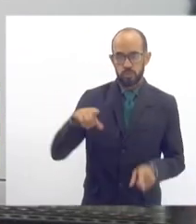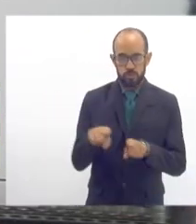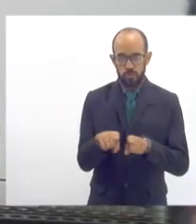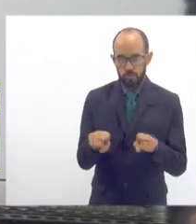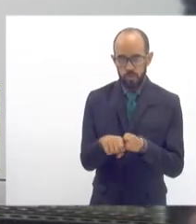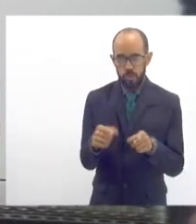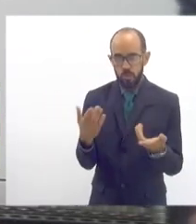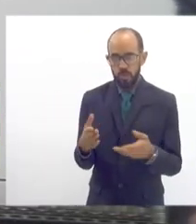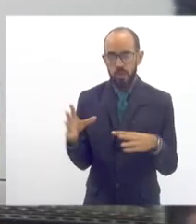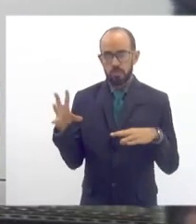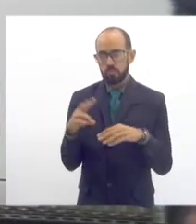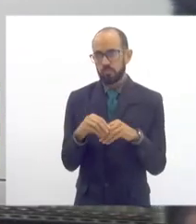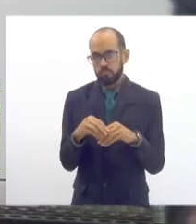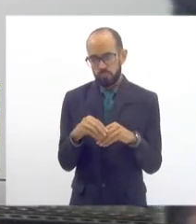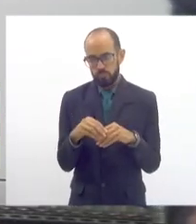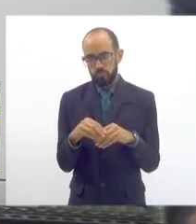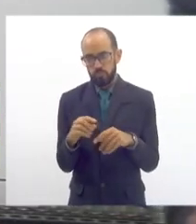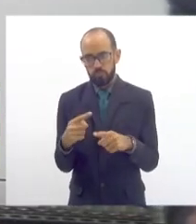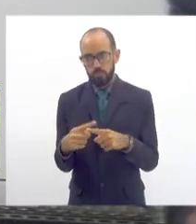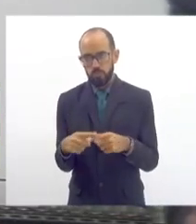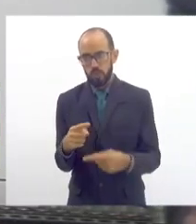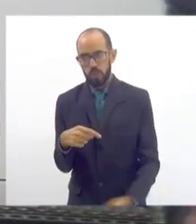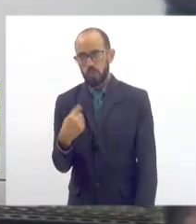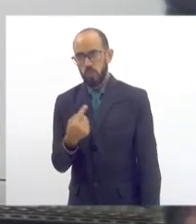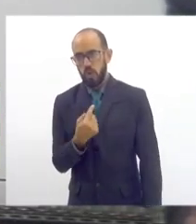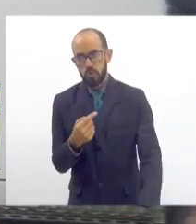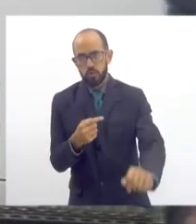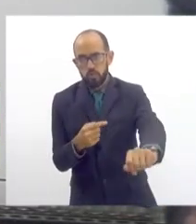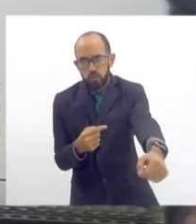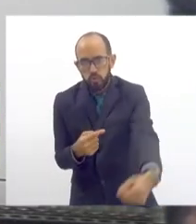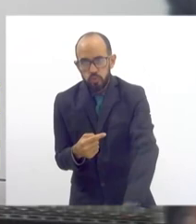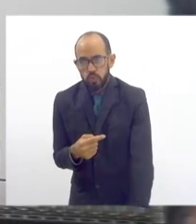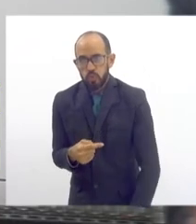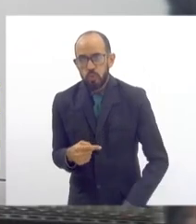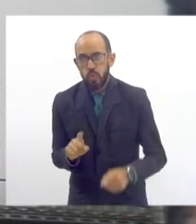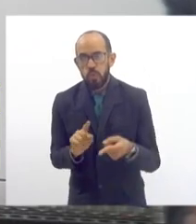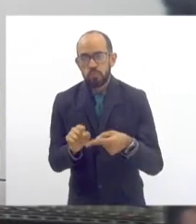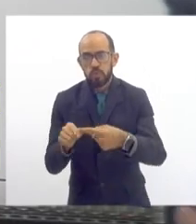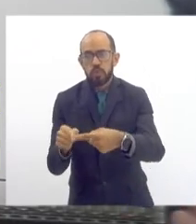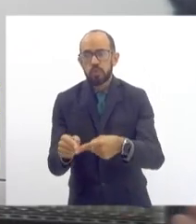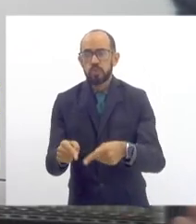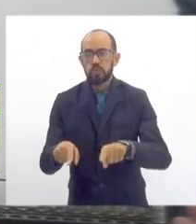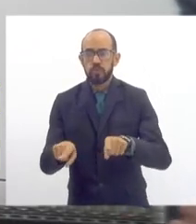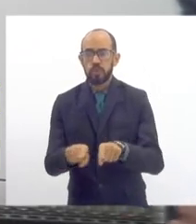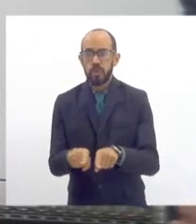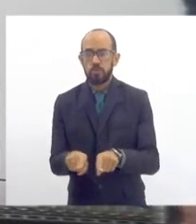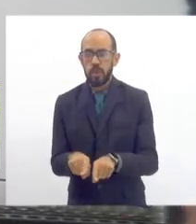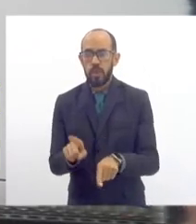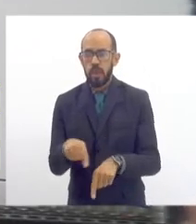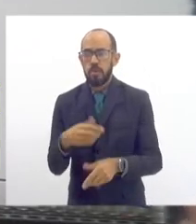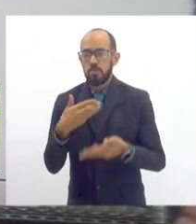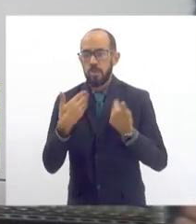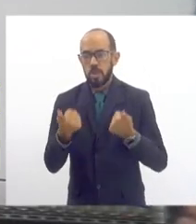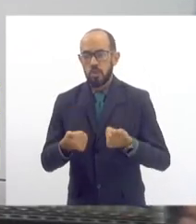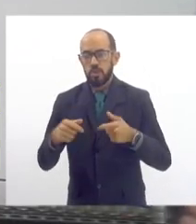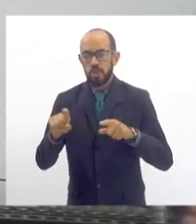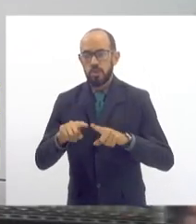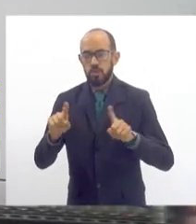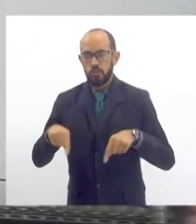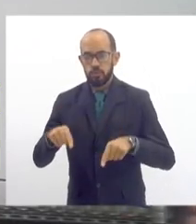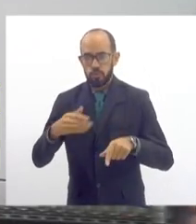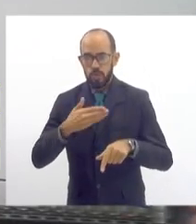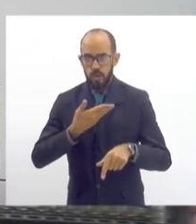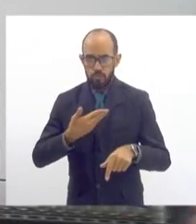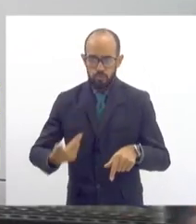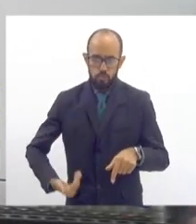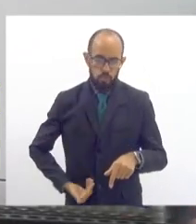breve aqui, porque o nosso objetivo também é a melhoria do serviço público e a